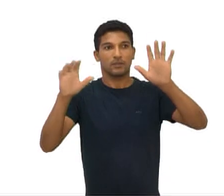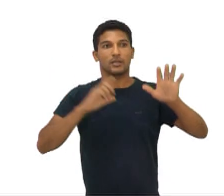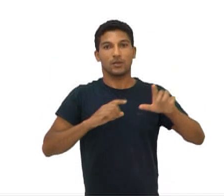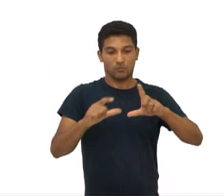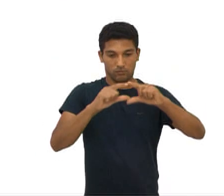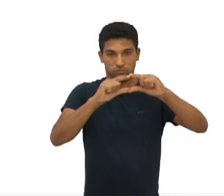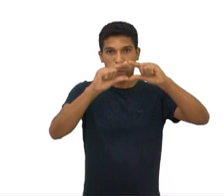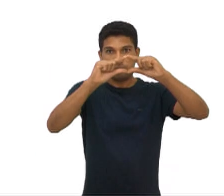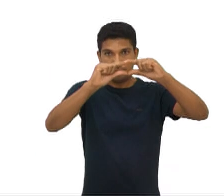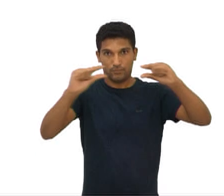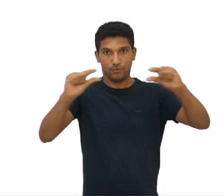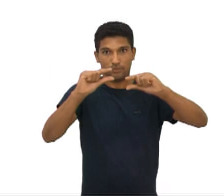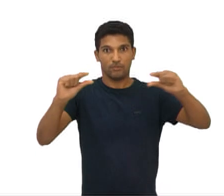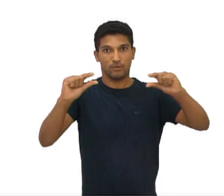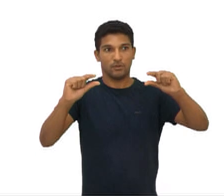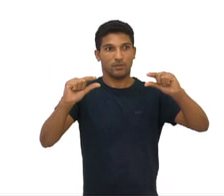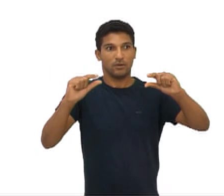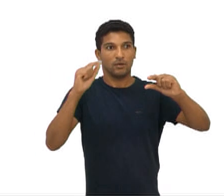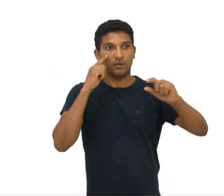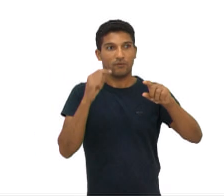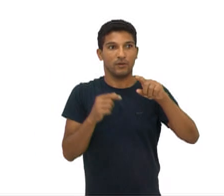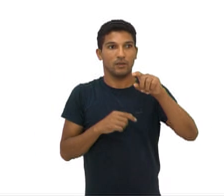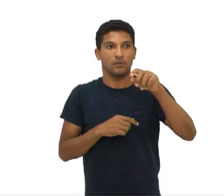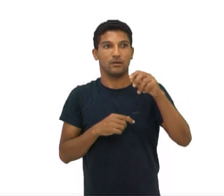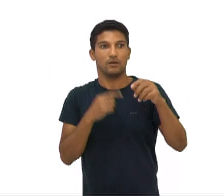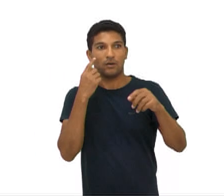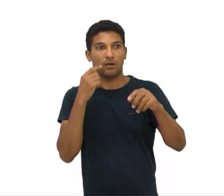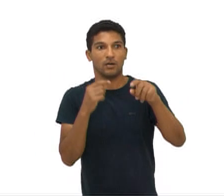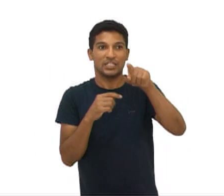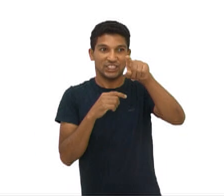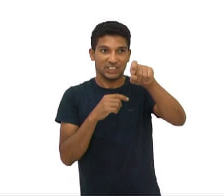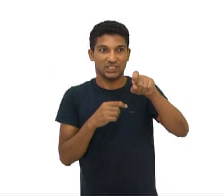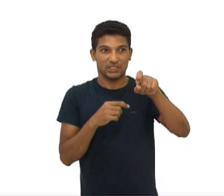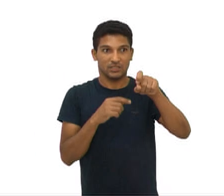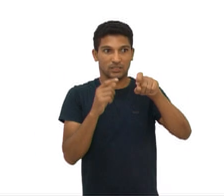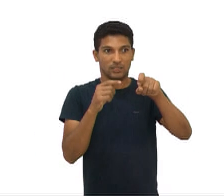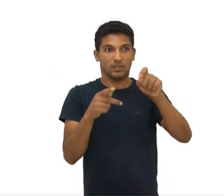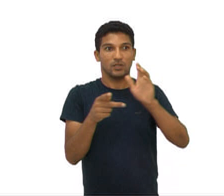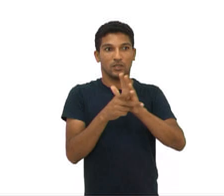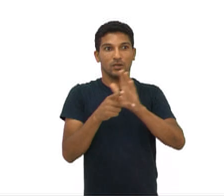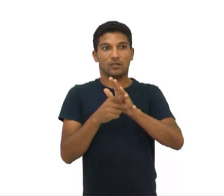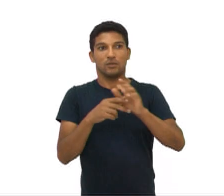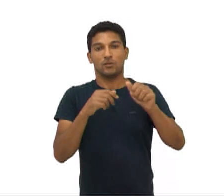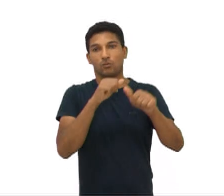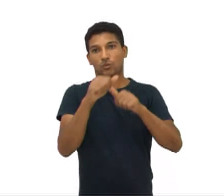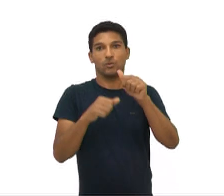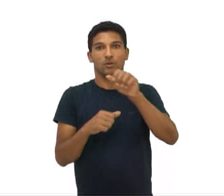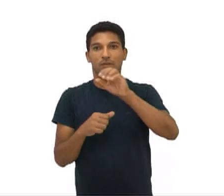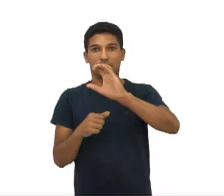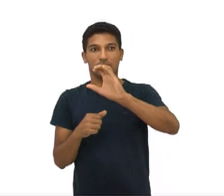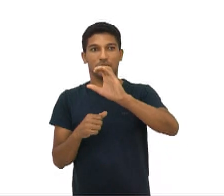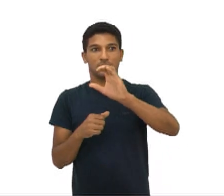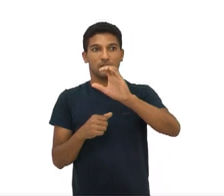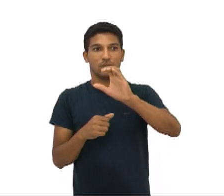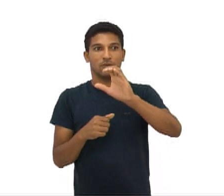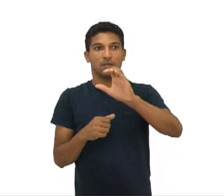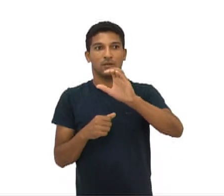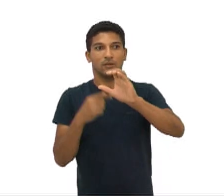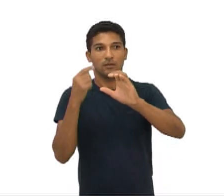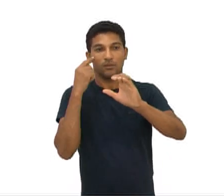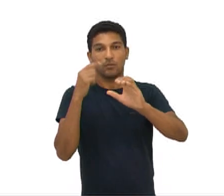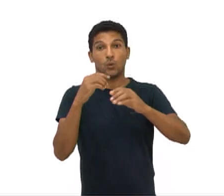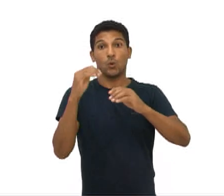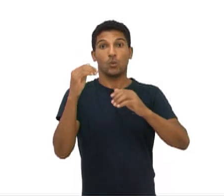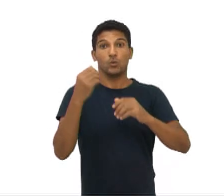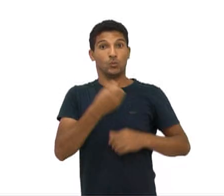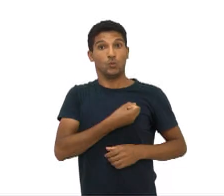tá? Então um elemento X, ele emite a partícula alfa, se transforma no elemento C, então diminui 2 unidades do